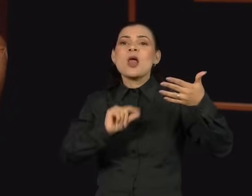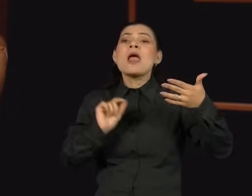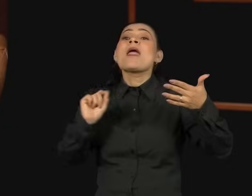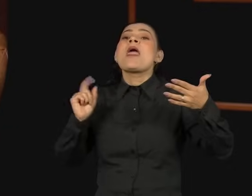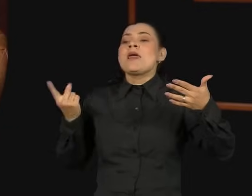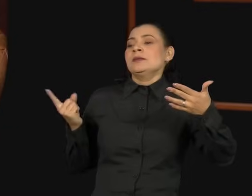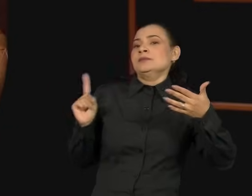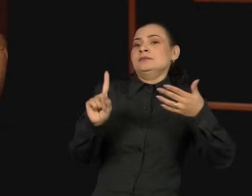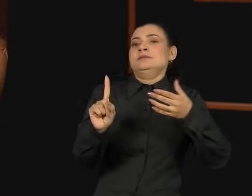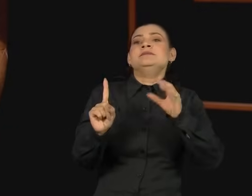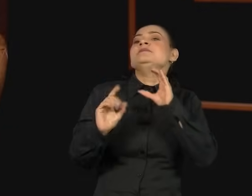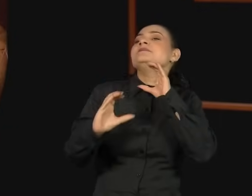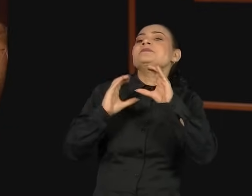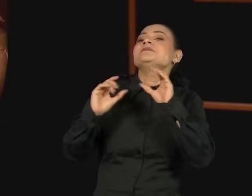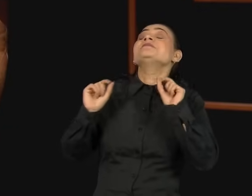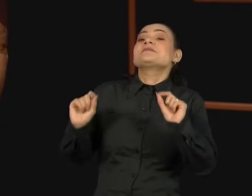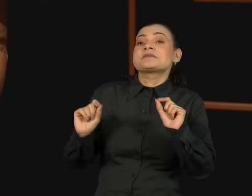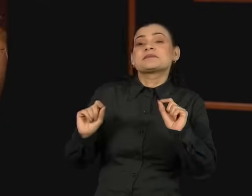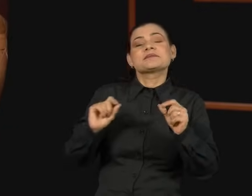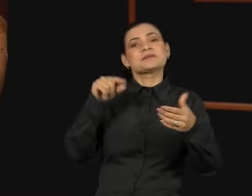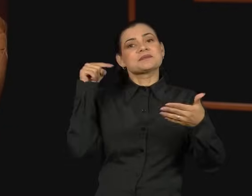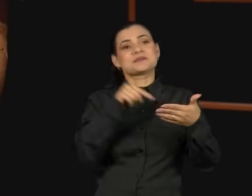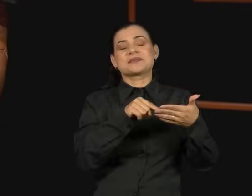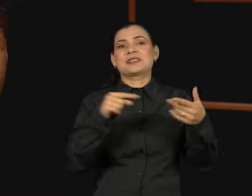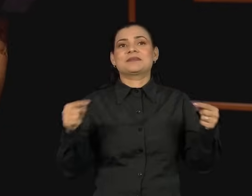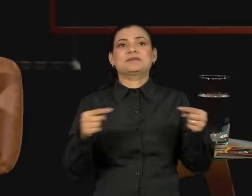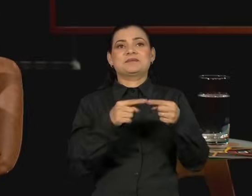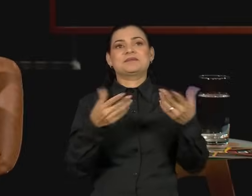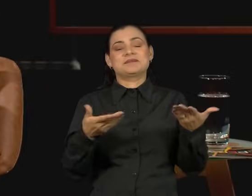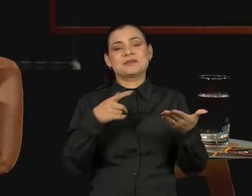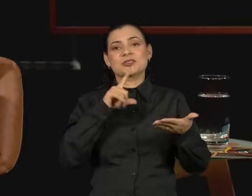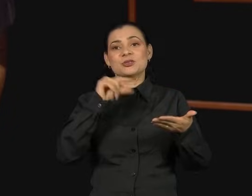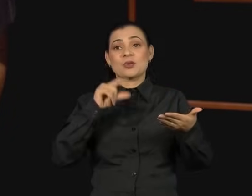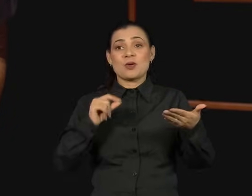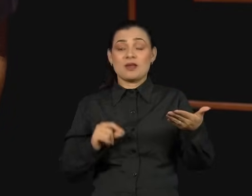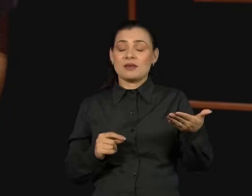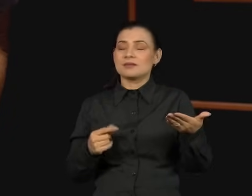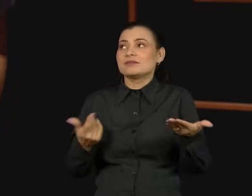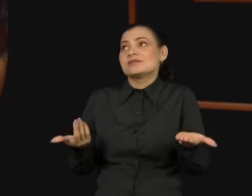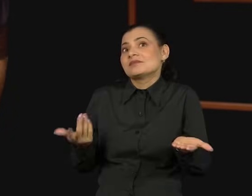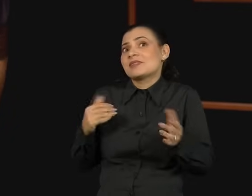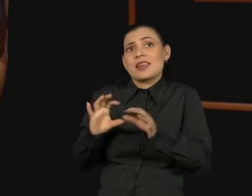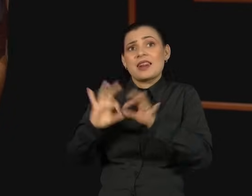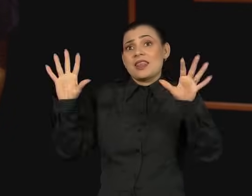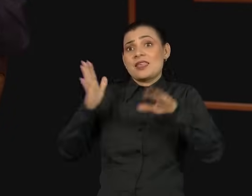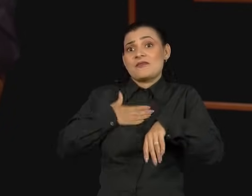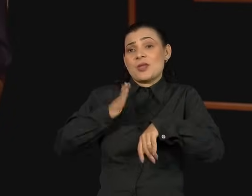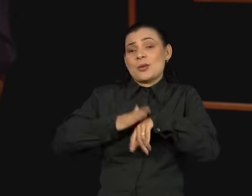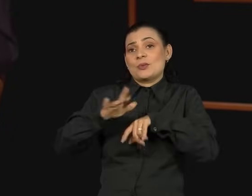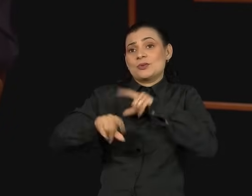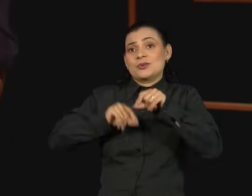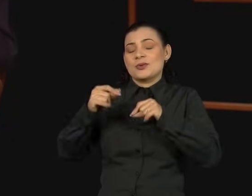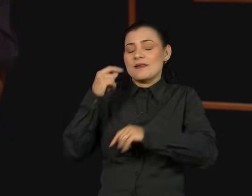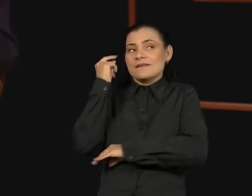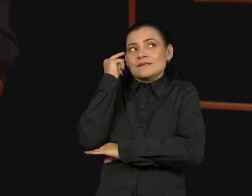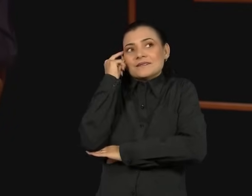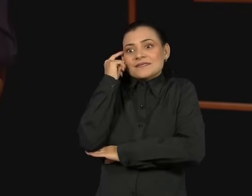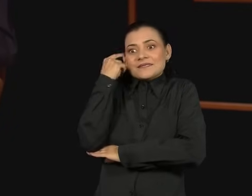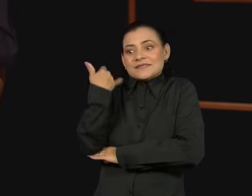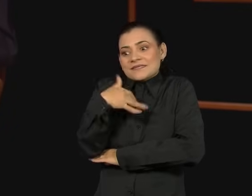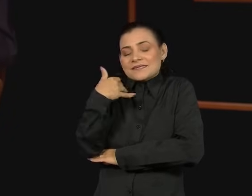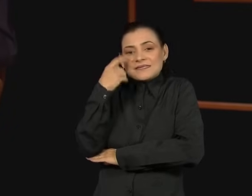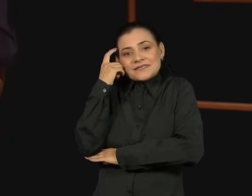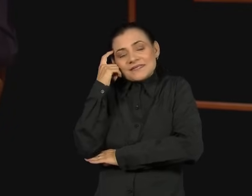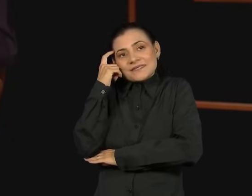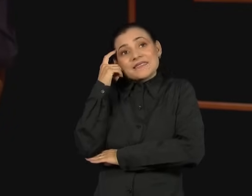as intérpretes possíveis, a Laíde Costa. Para você escolher. Para escolher, estava ali na minha mão, né?